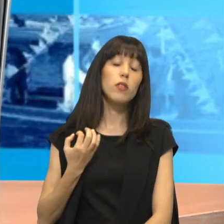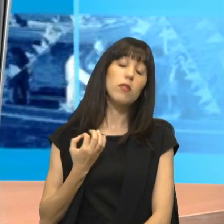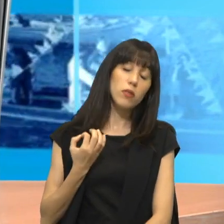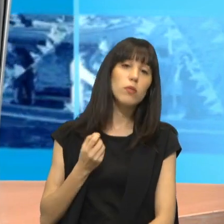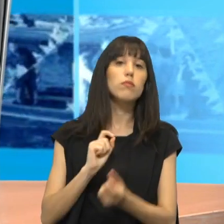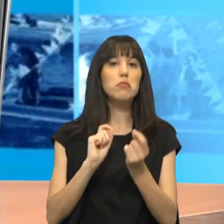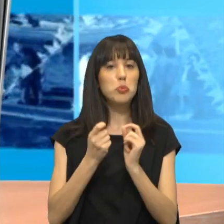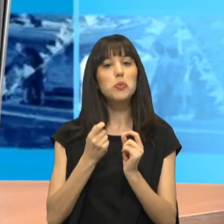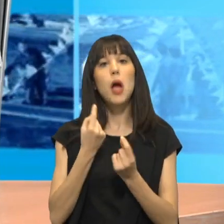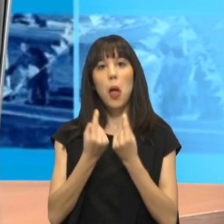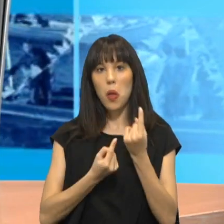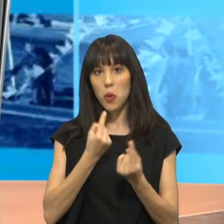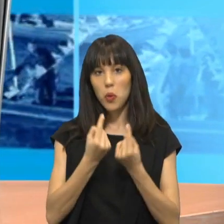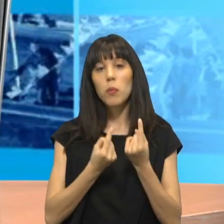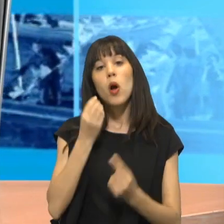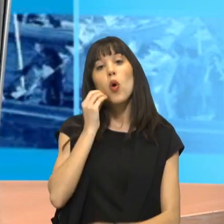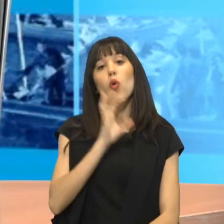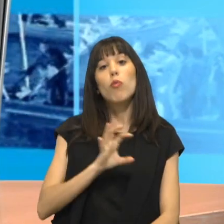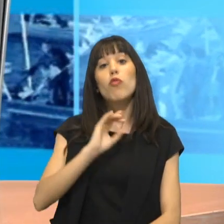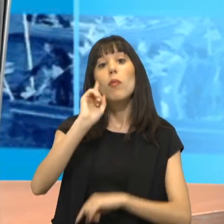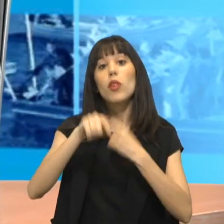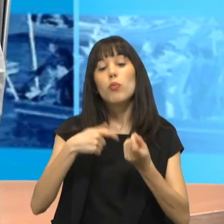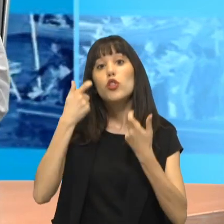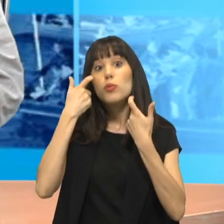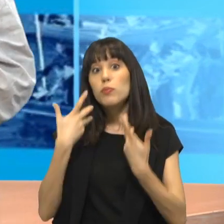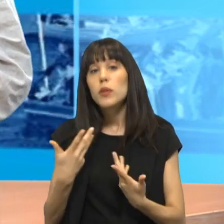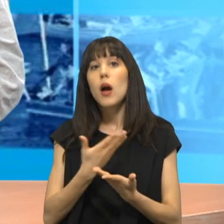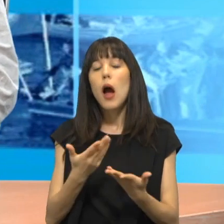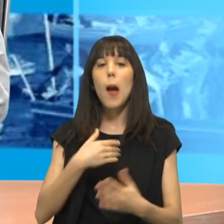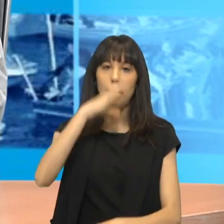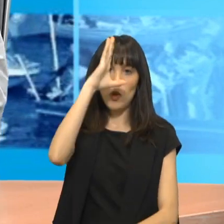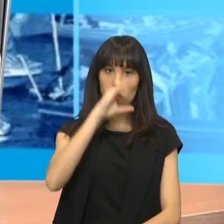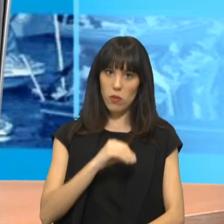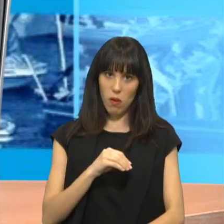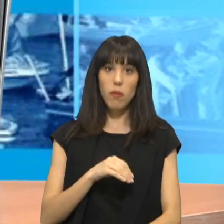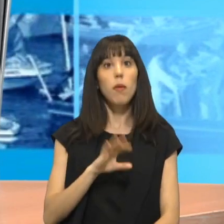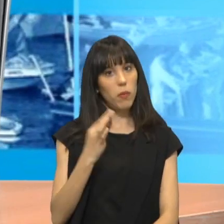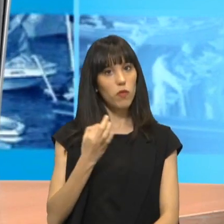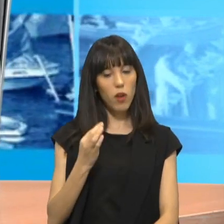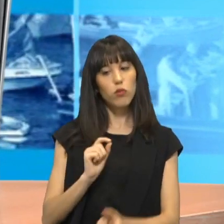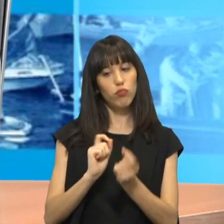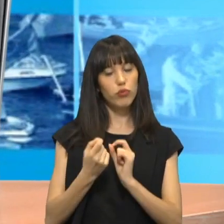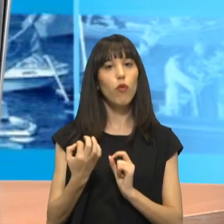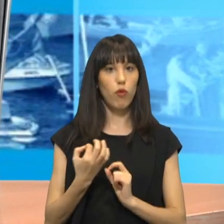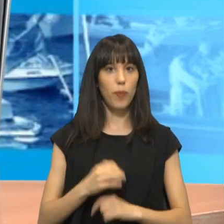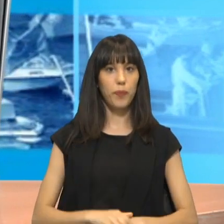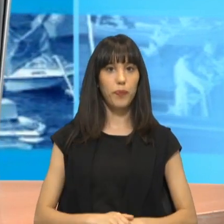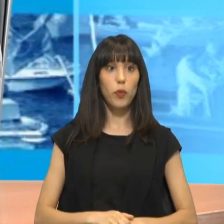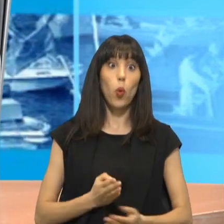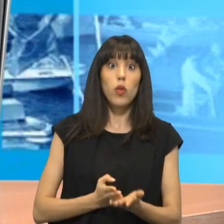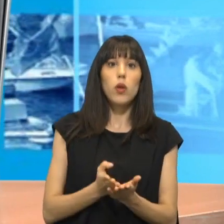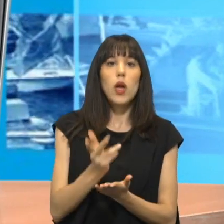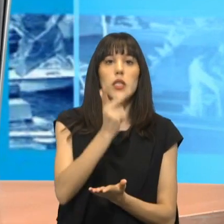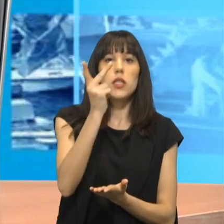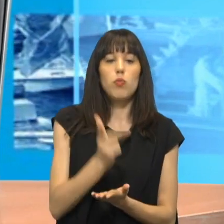mudança a acontecer. De que forma é que ela se vai concretizar, não sabemos. Mas, efetivamente, há uma mudança a acontecer. Não é propriamente uma continuidade